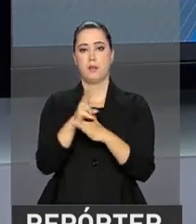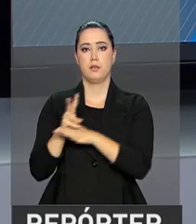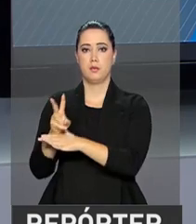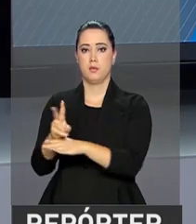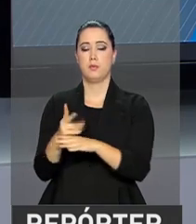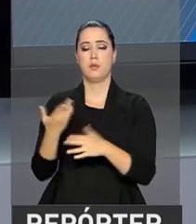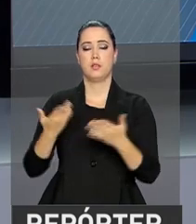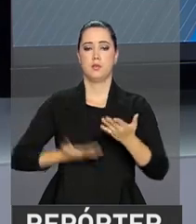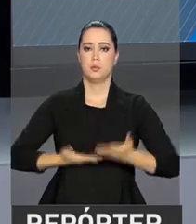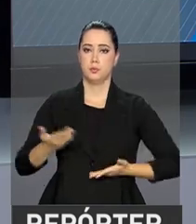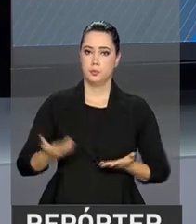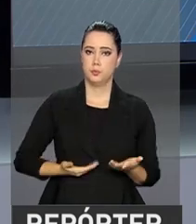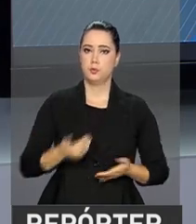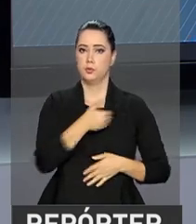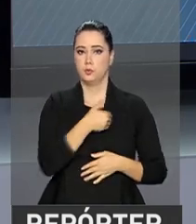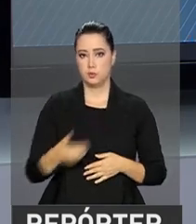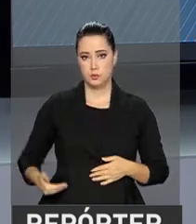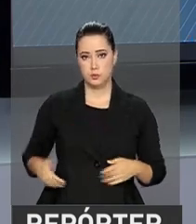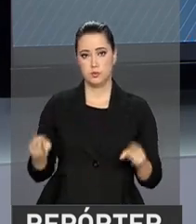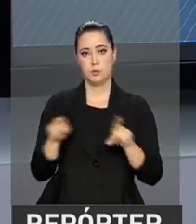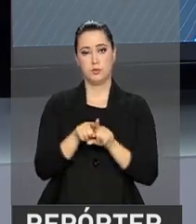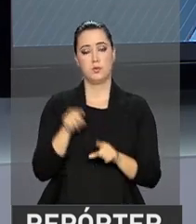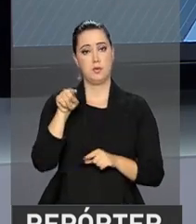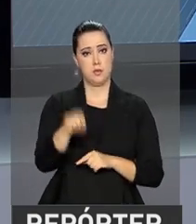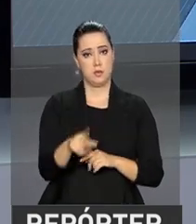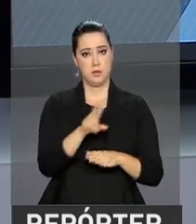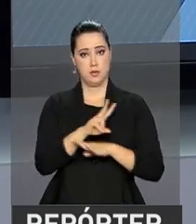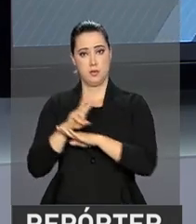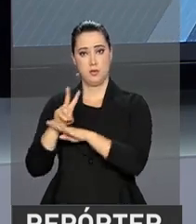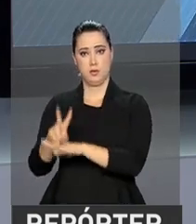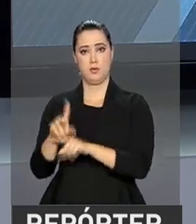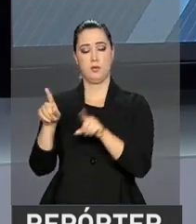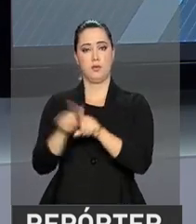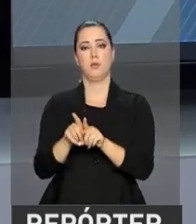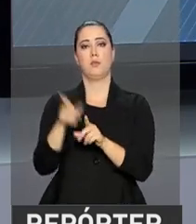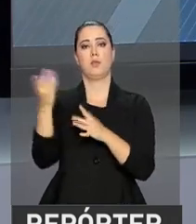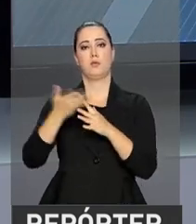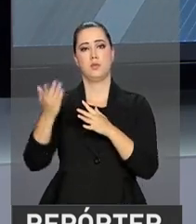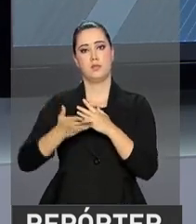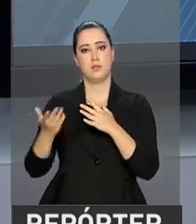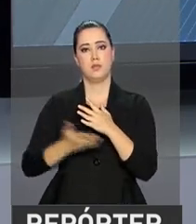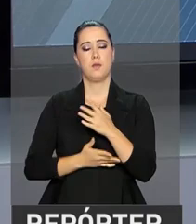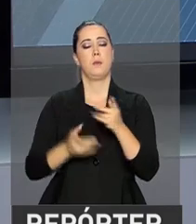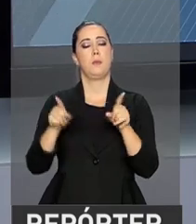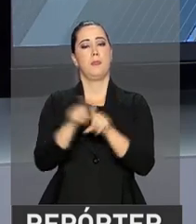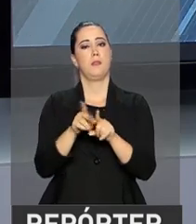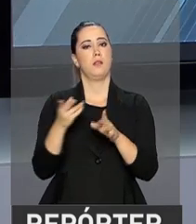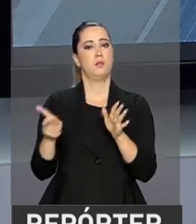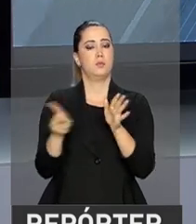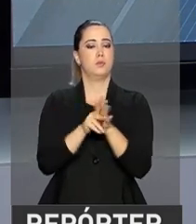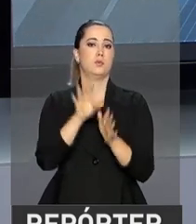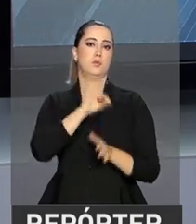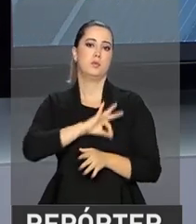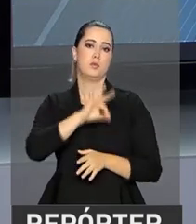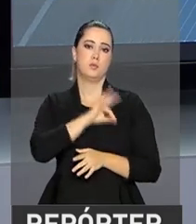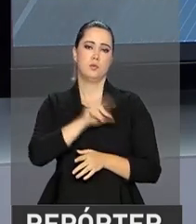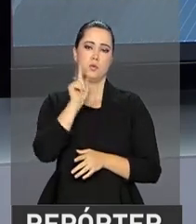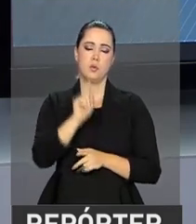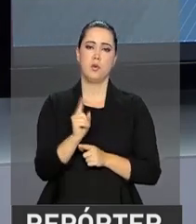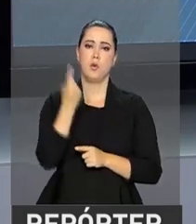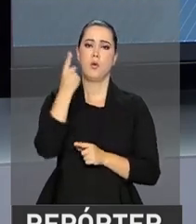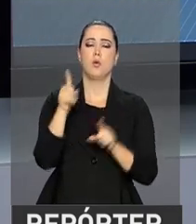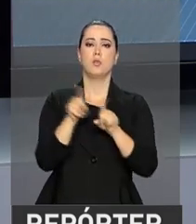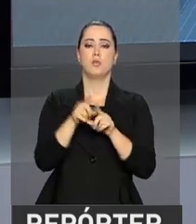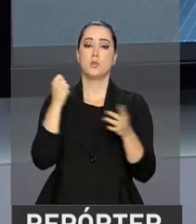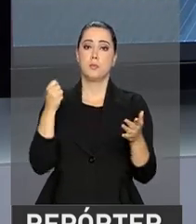aposentados e pensionistas esse tipo de empréstimo que tem parcelas descontadas diretamente na folha de pagamento é uma das